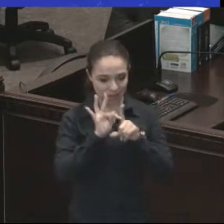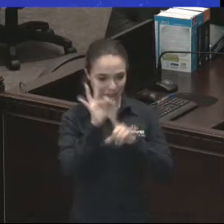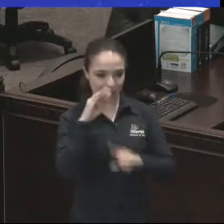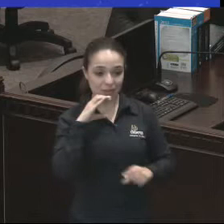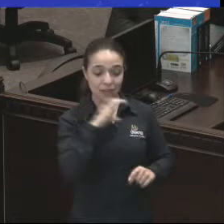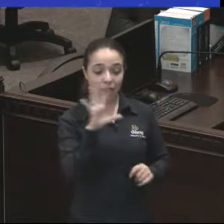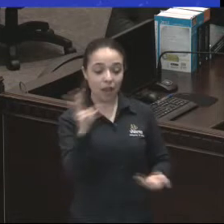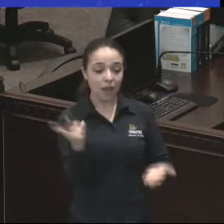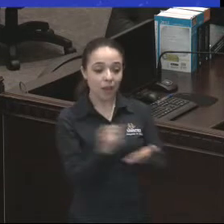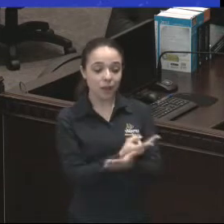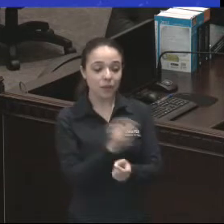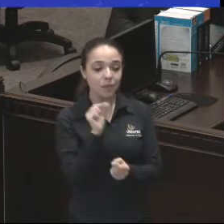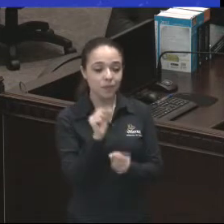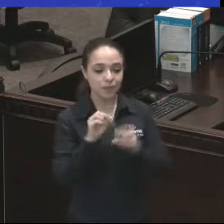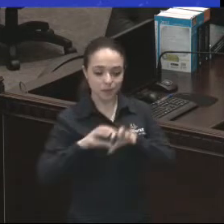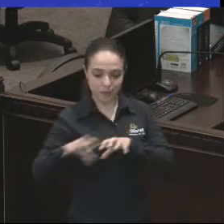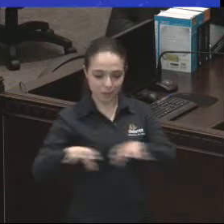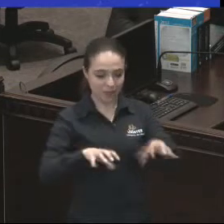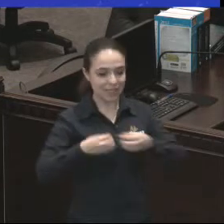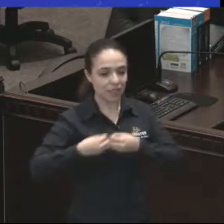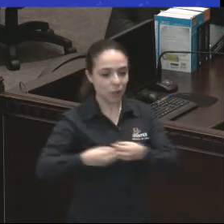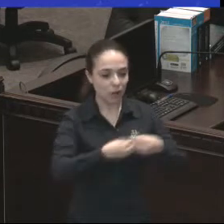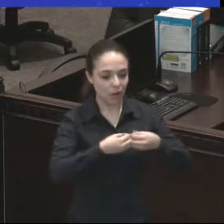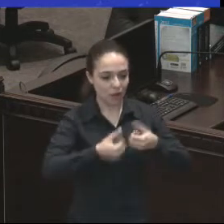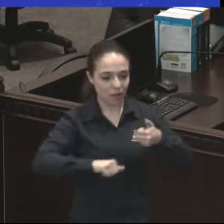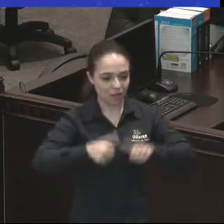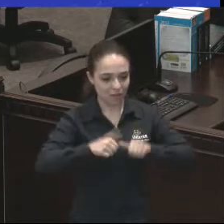tem que ter um processo que a gente chama de migração celular,